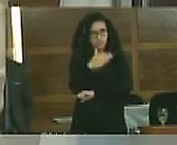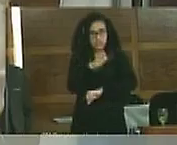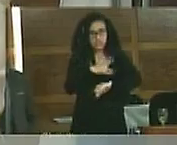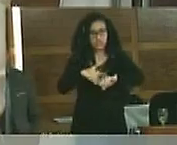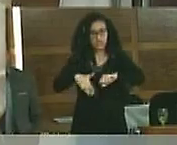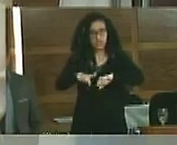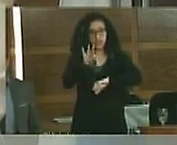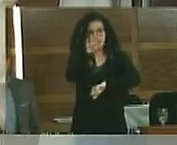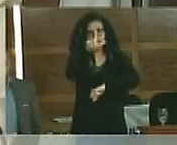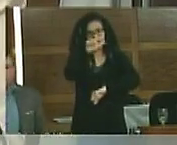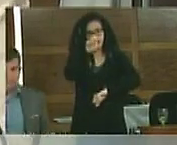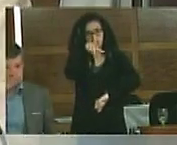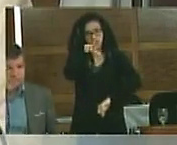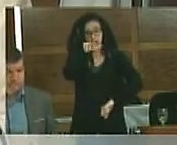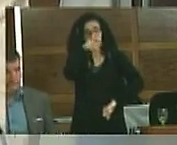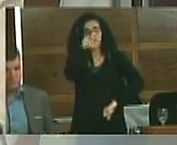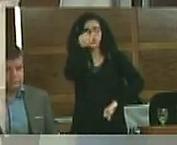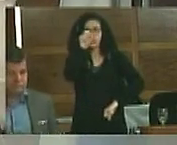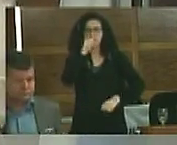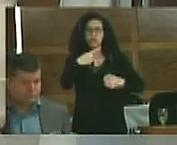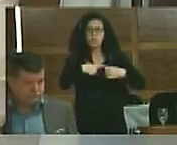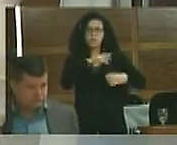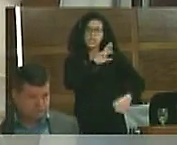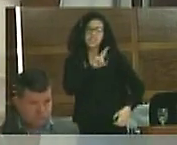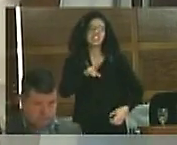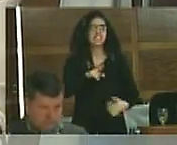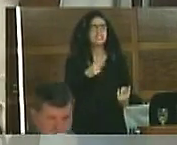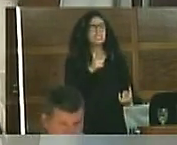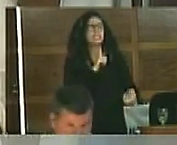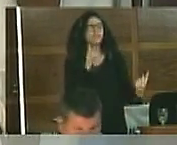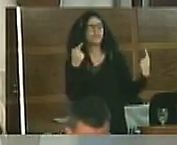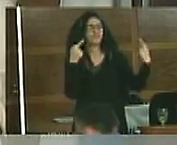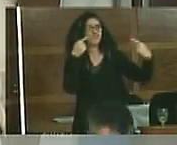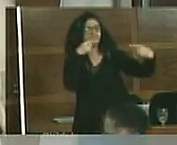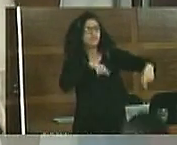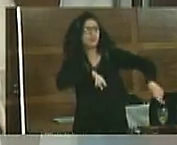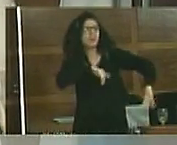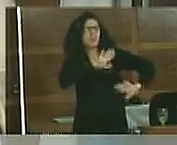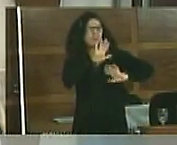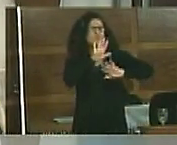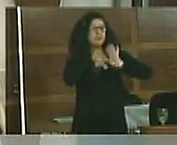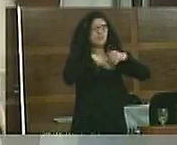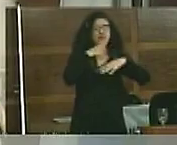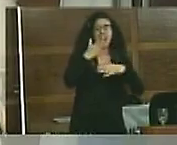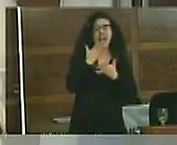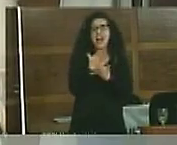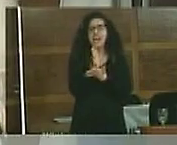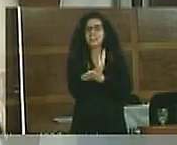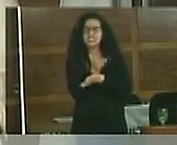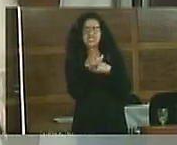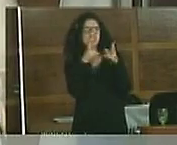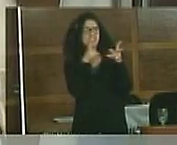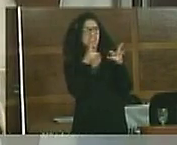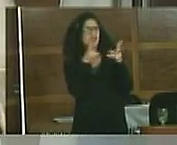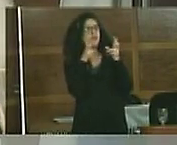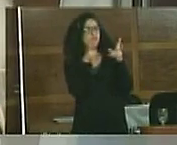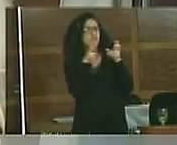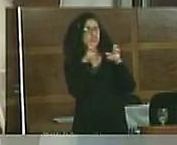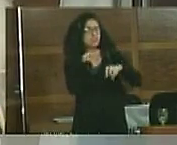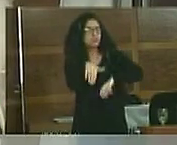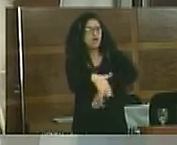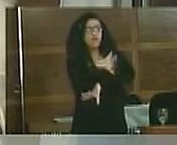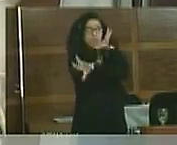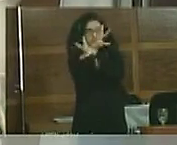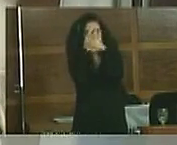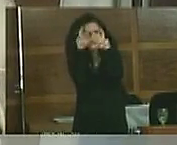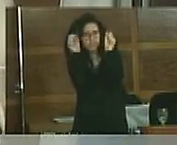no bairro Praia da Ribeira. Isso é um conflito, uma confusão. Às vezes a gente observa ruas escuras, aí você